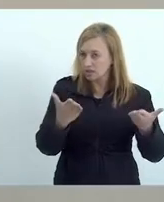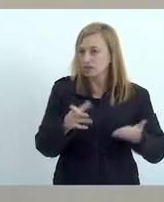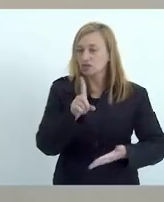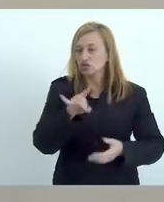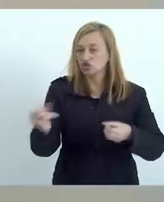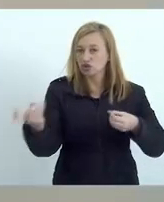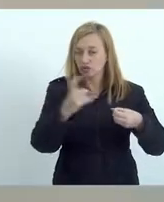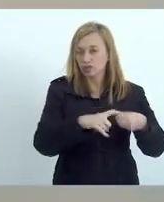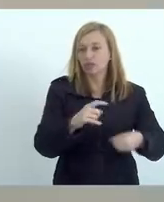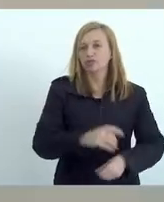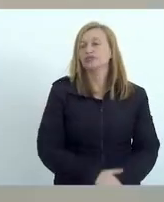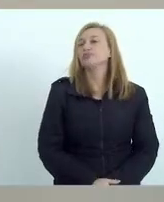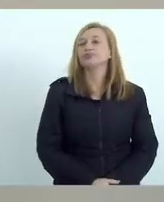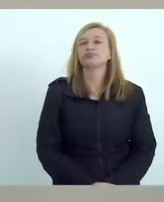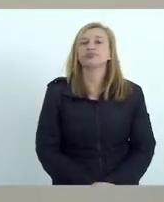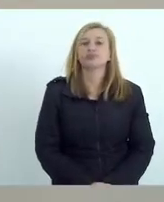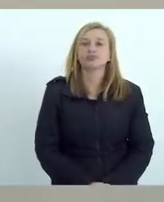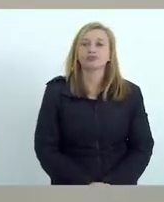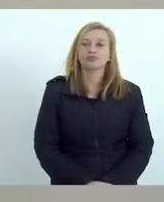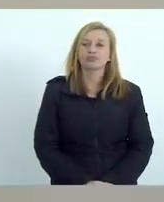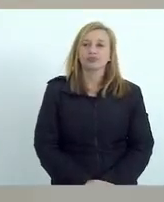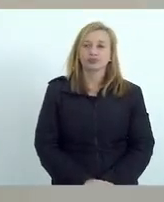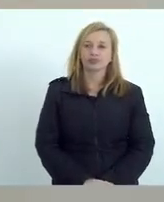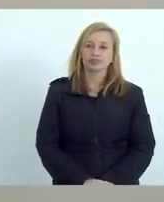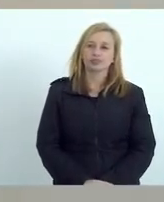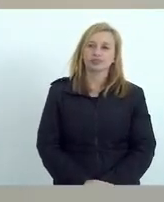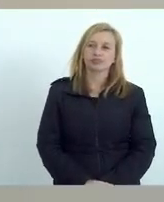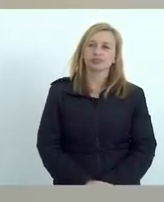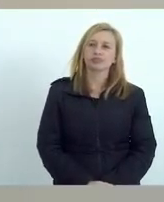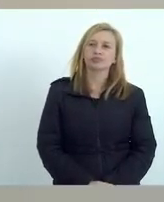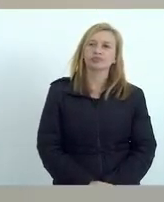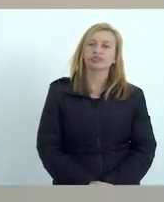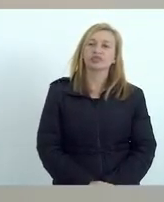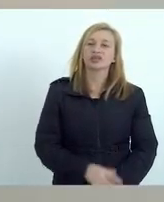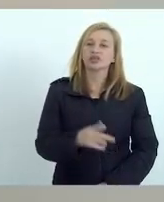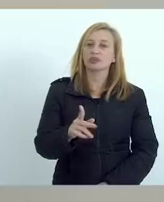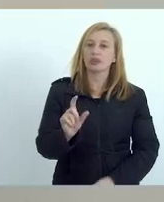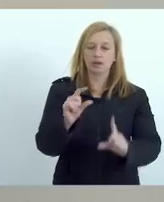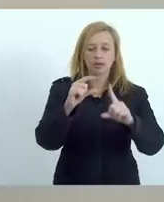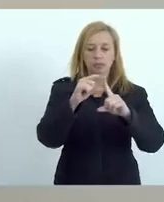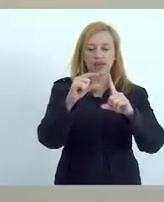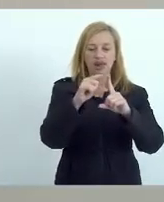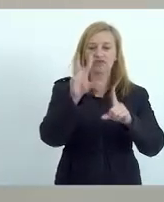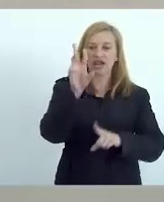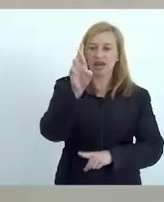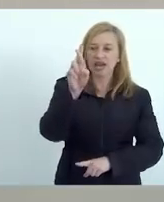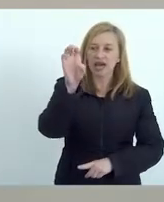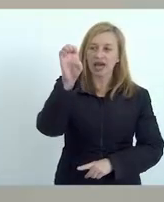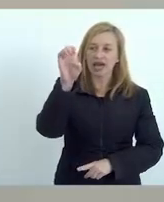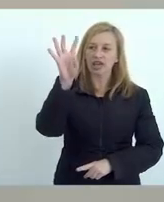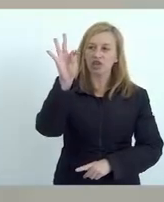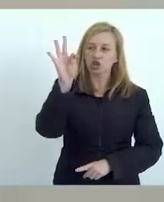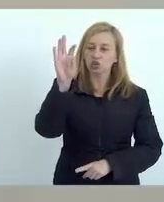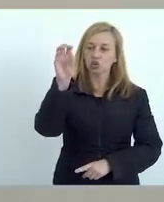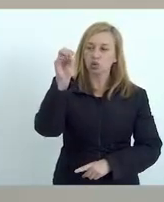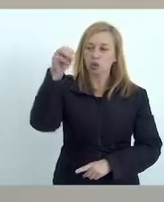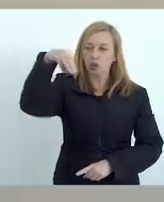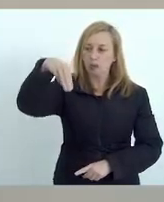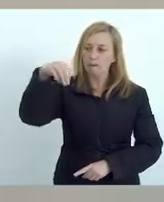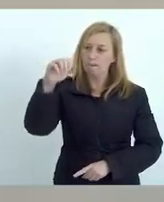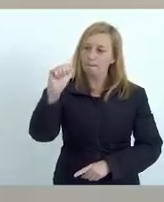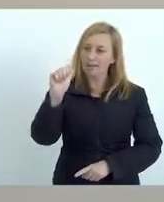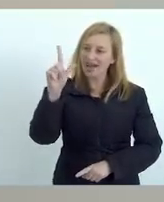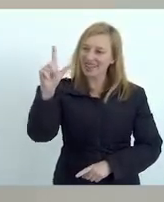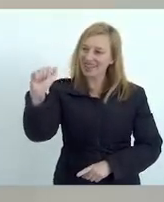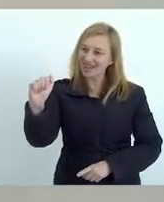da retomada bom e como essa palavra retomada ela ela é a palavra que a gente